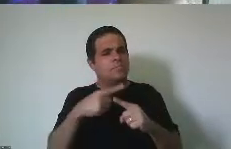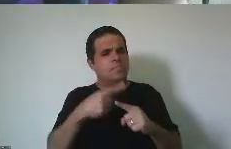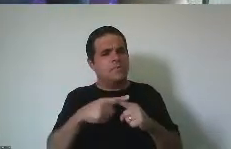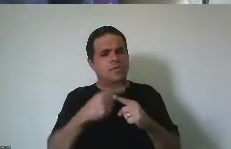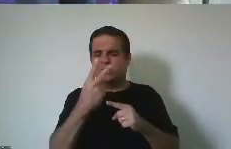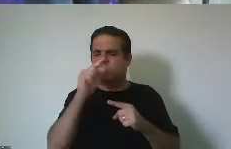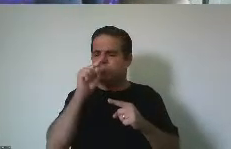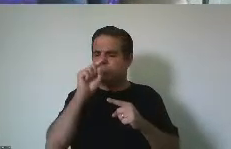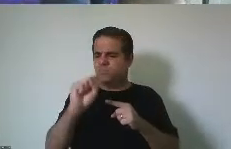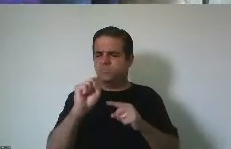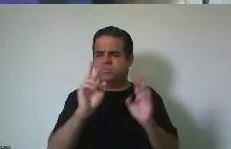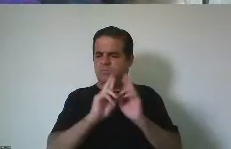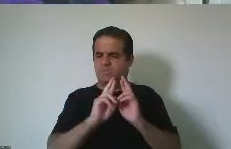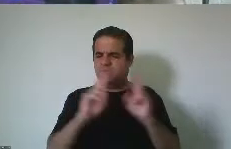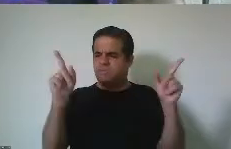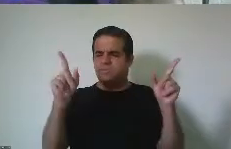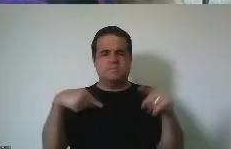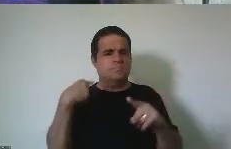estão tão diferentes